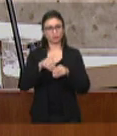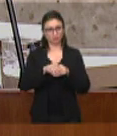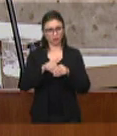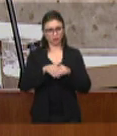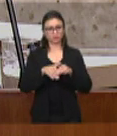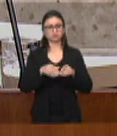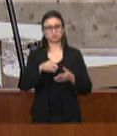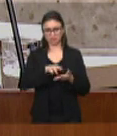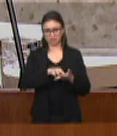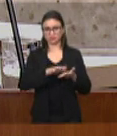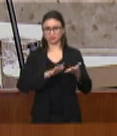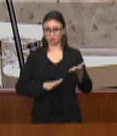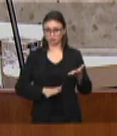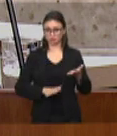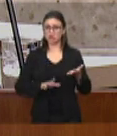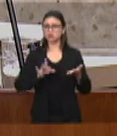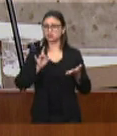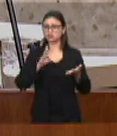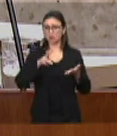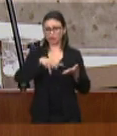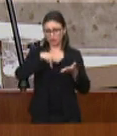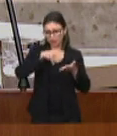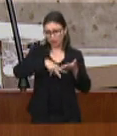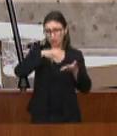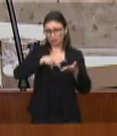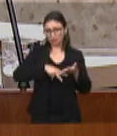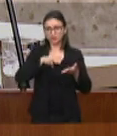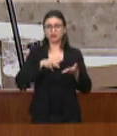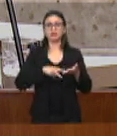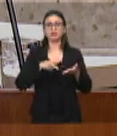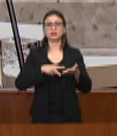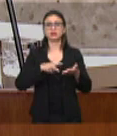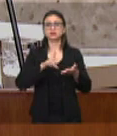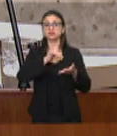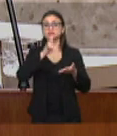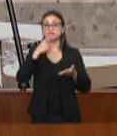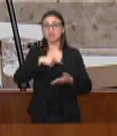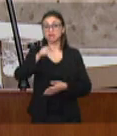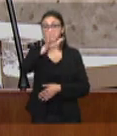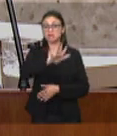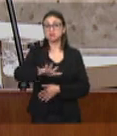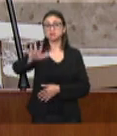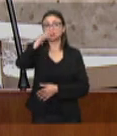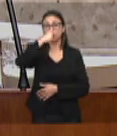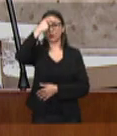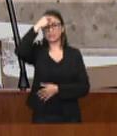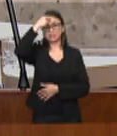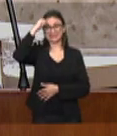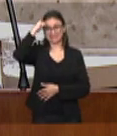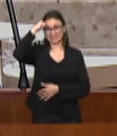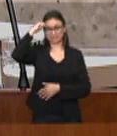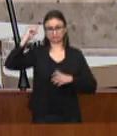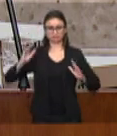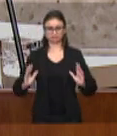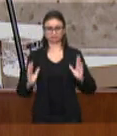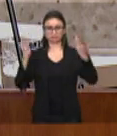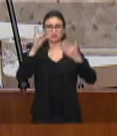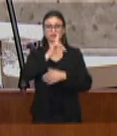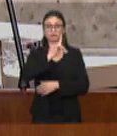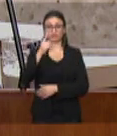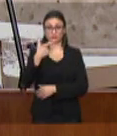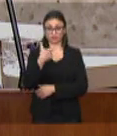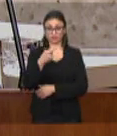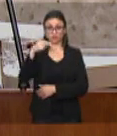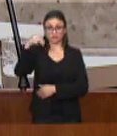eminente relatora. Então, eu só relembro aqui que o Dia Nacional da Consciência Negra, que se celebra em 20 de